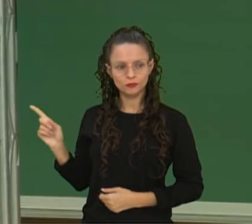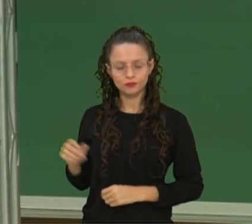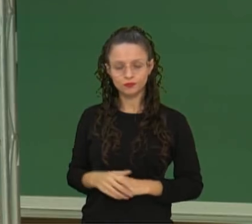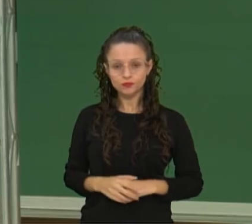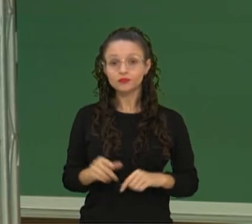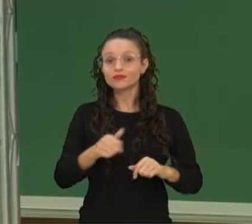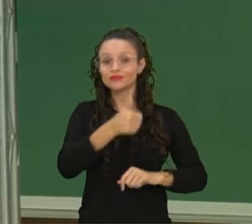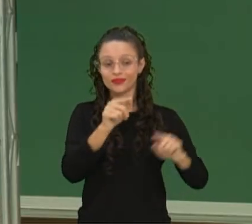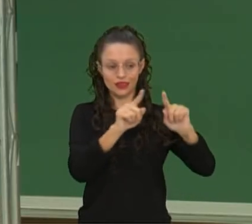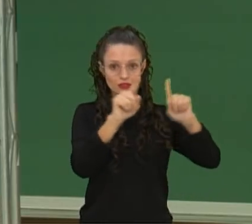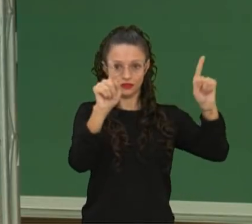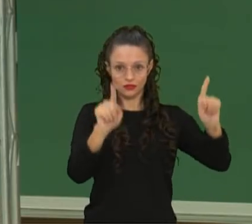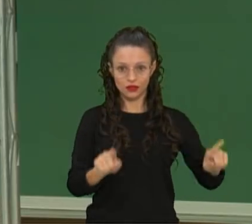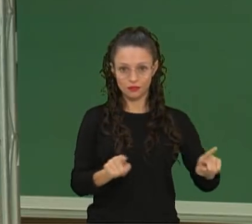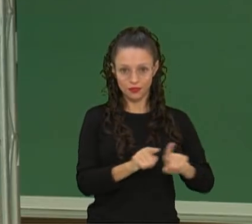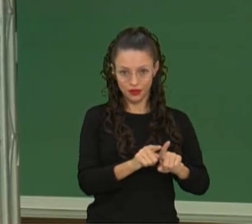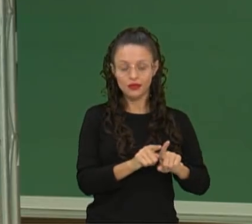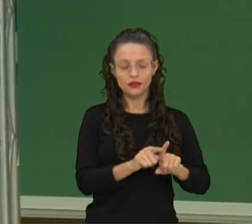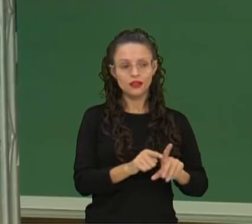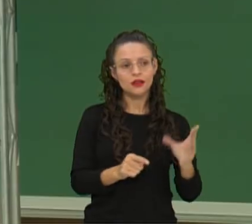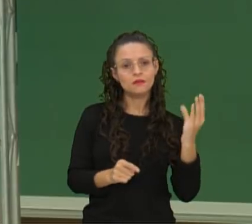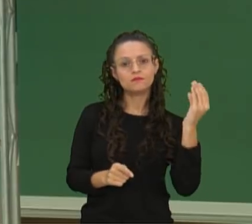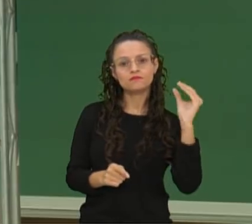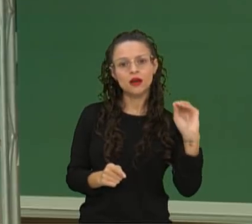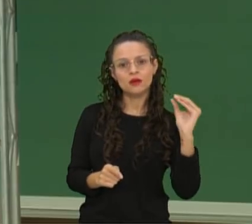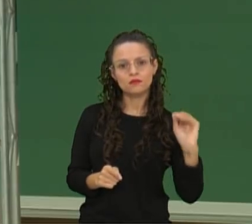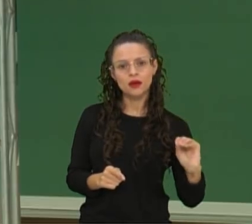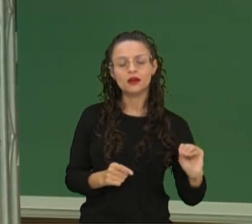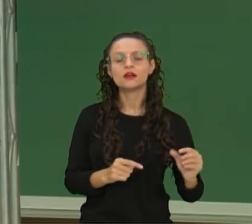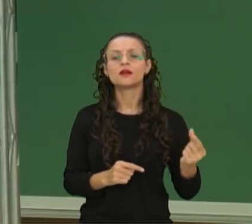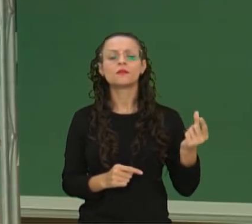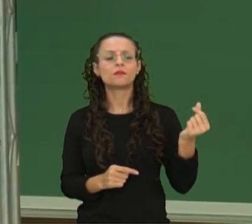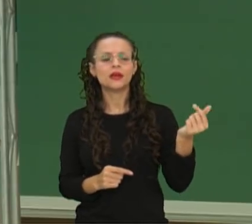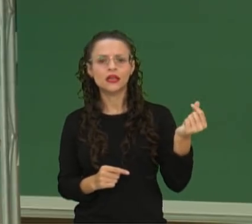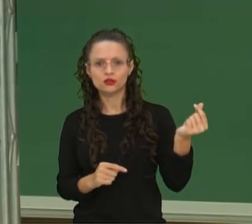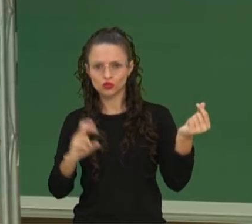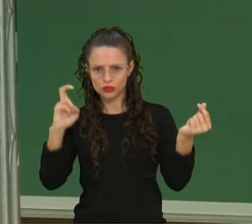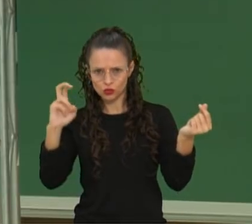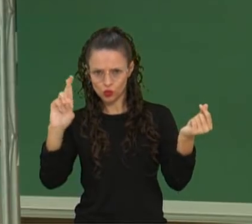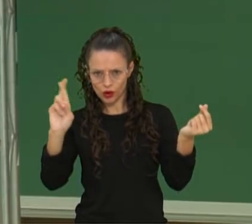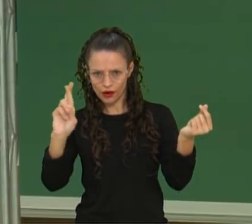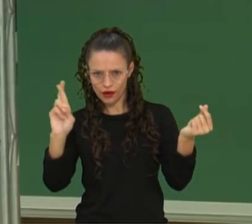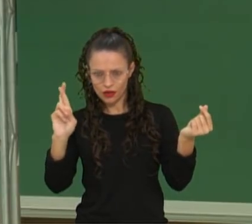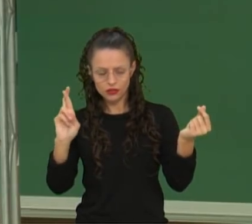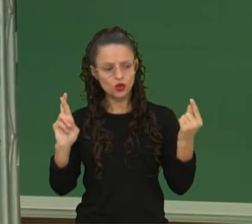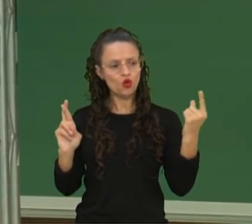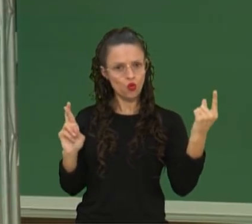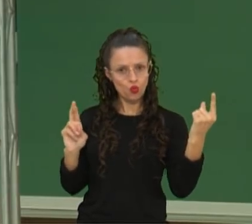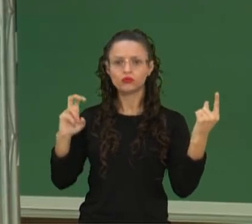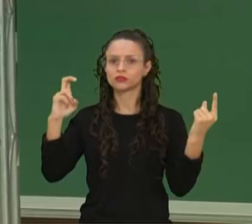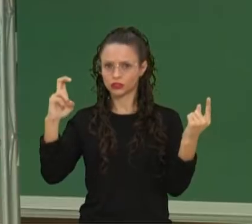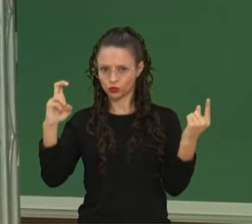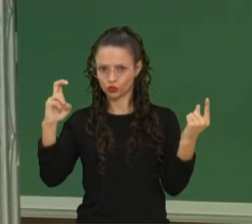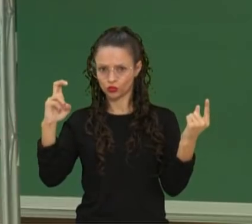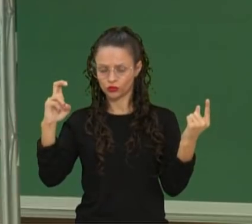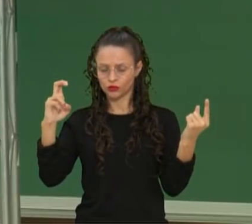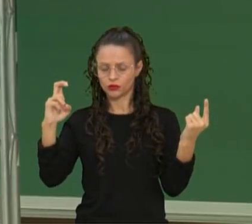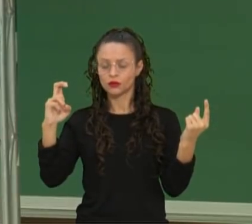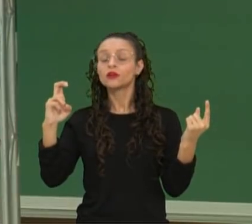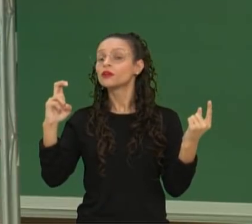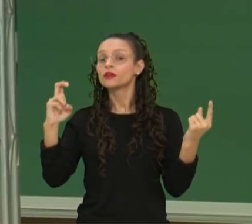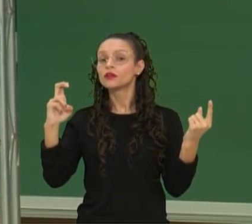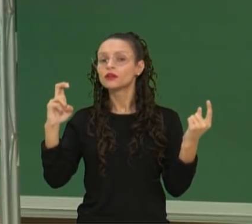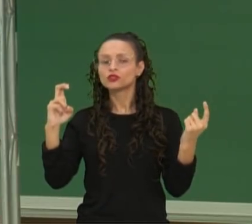aqui primeiro completar a sua tabela, né? Se um preço de determinado produto é R$5, se eu comprar um dele, pago 5. Se